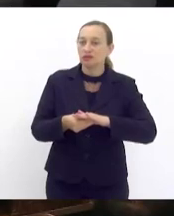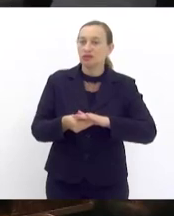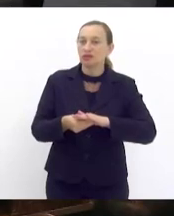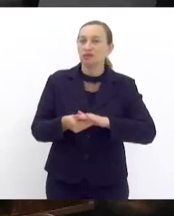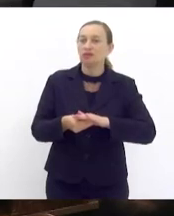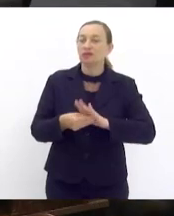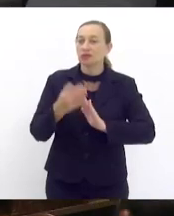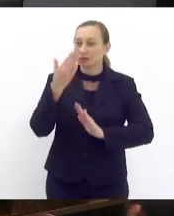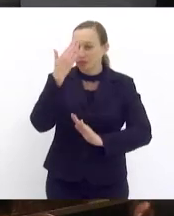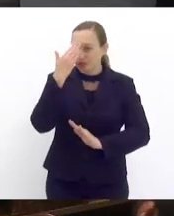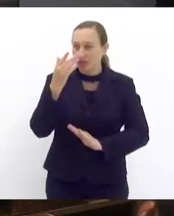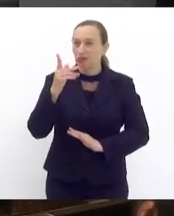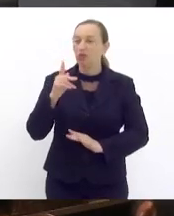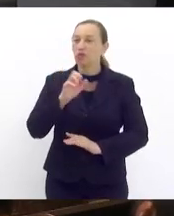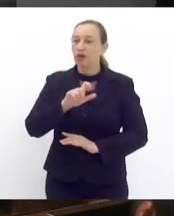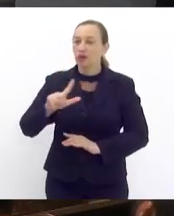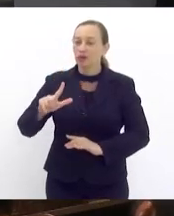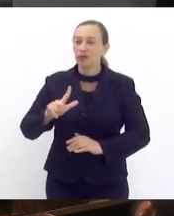Obrigado papel